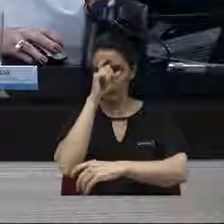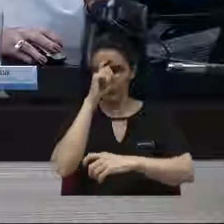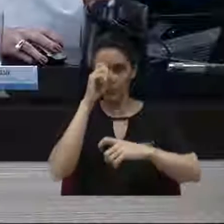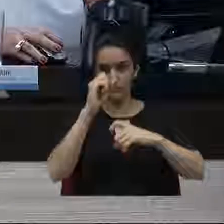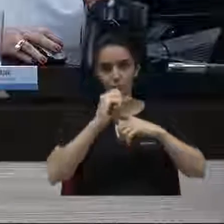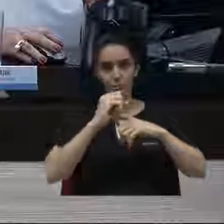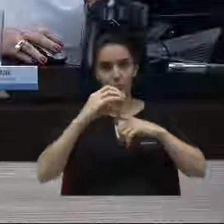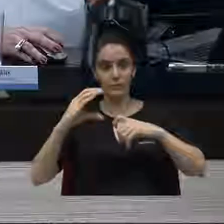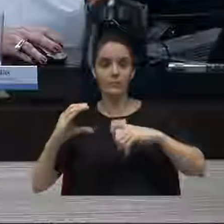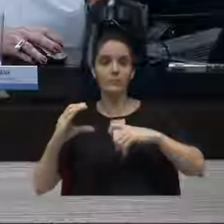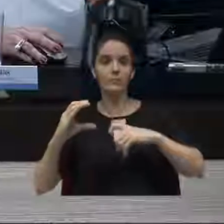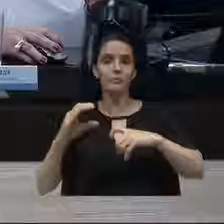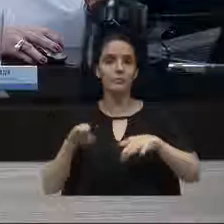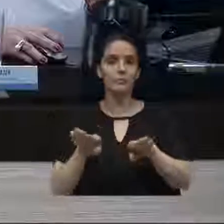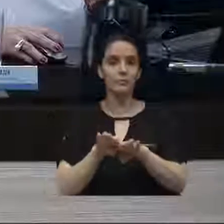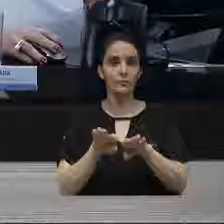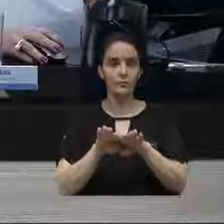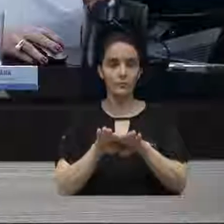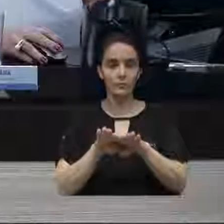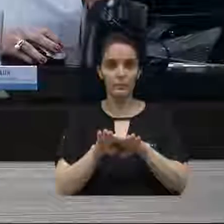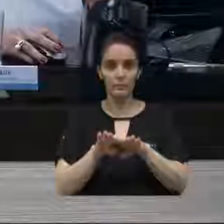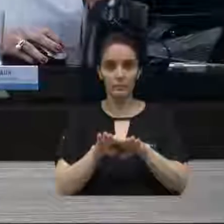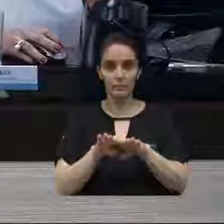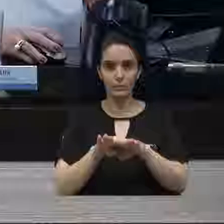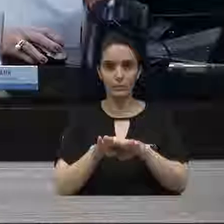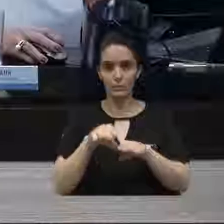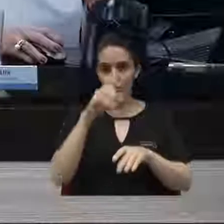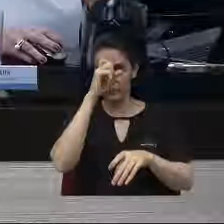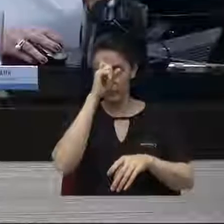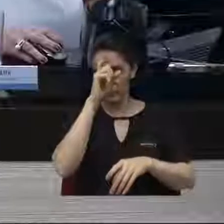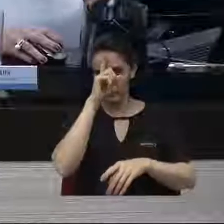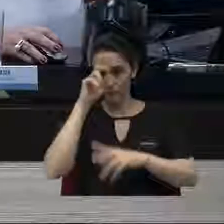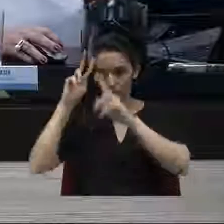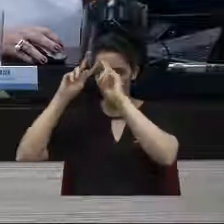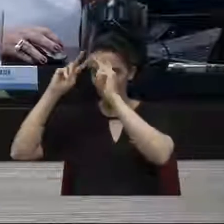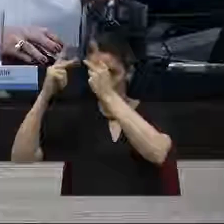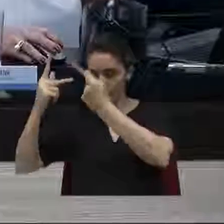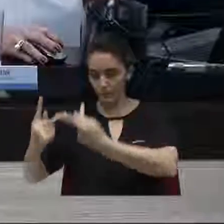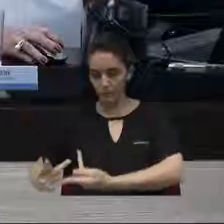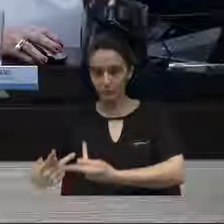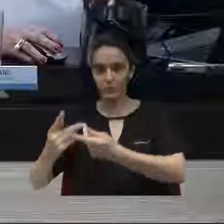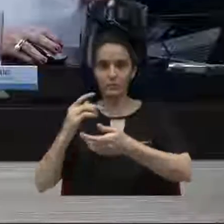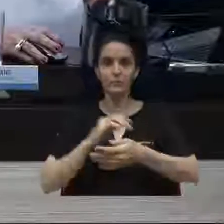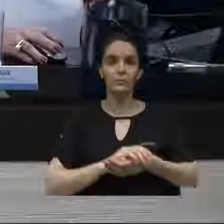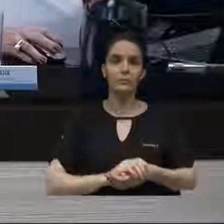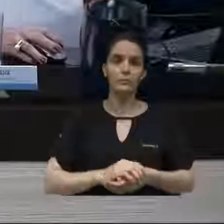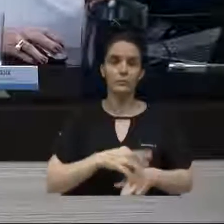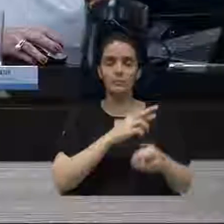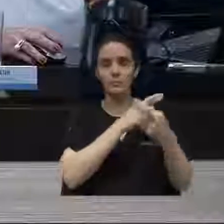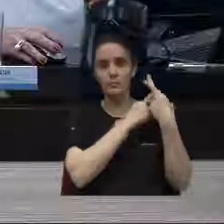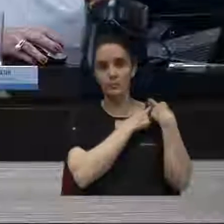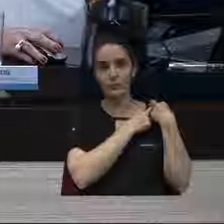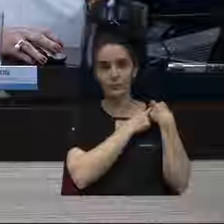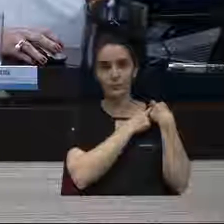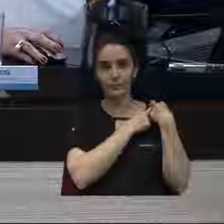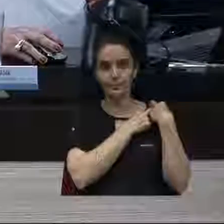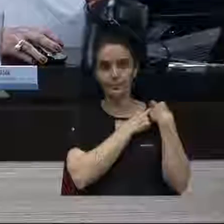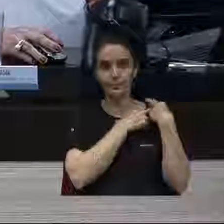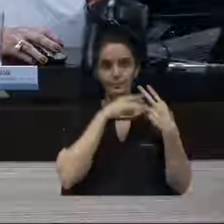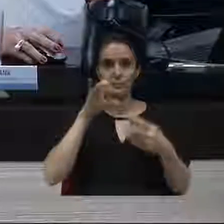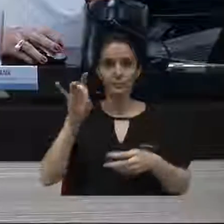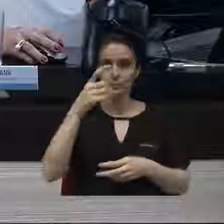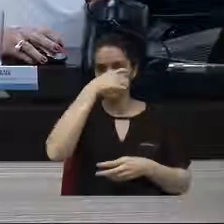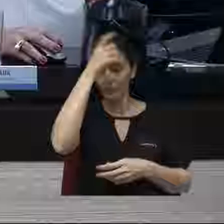de Misericórdia e Sociedade Operária Humanitária de Limeira. Autoria do vereador Wagner